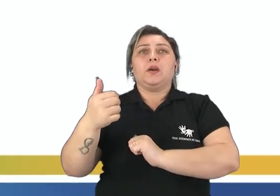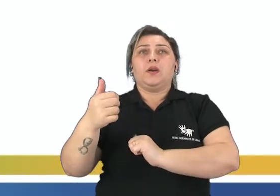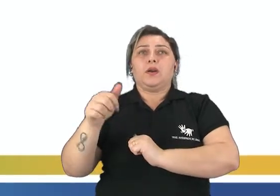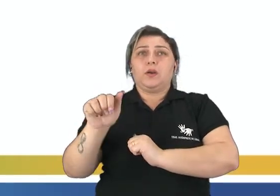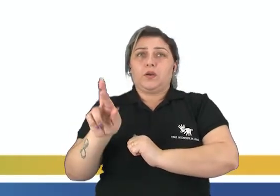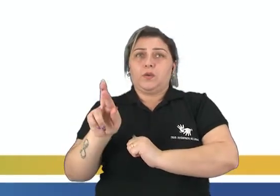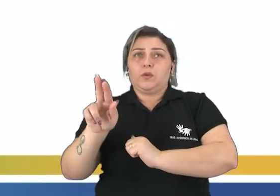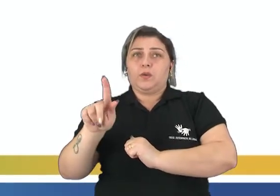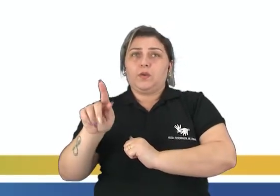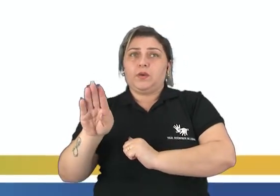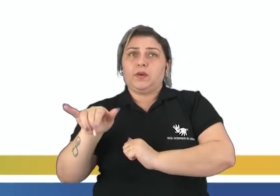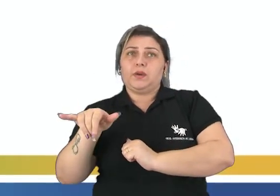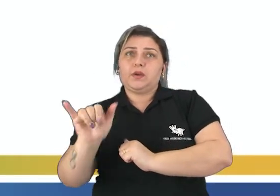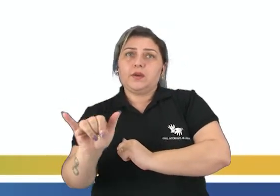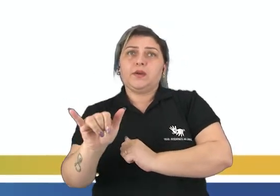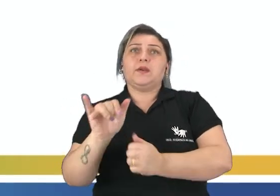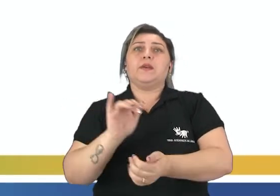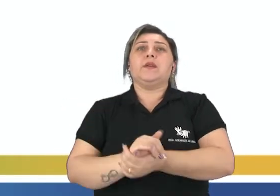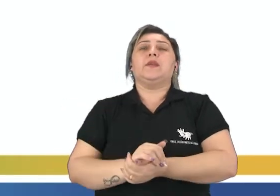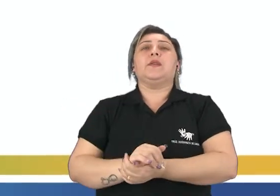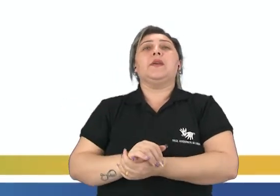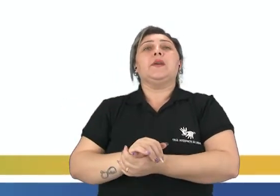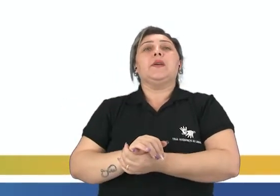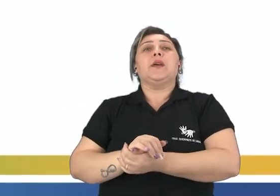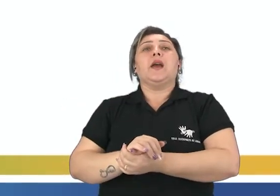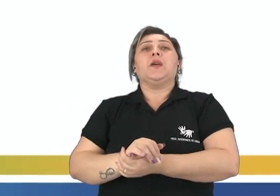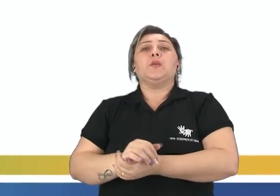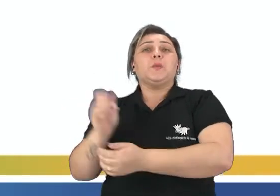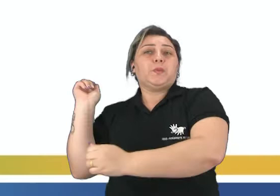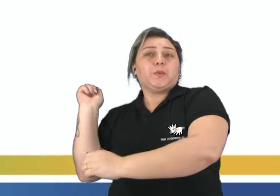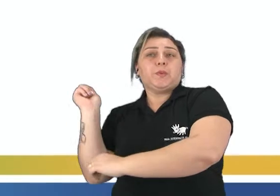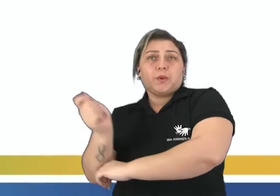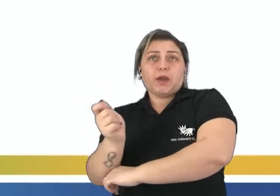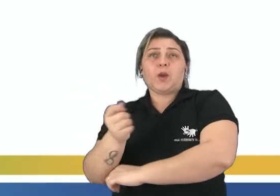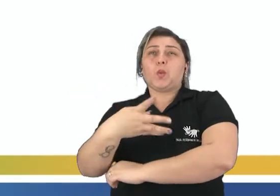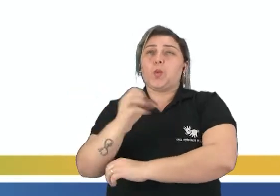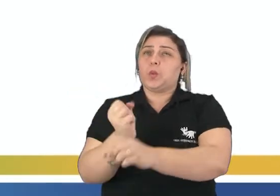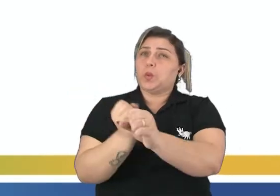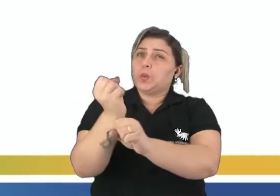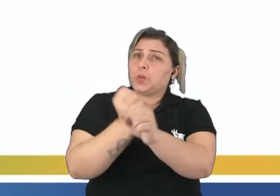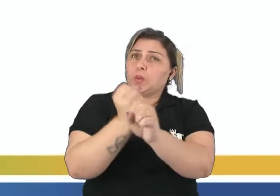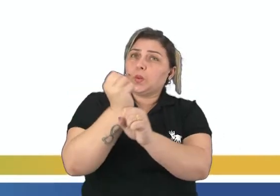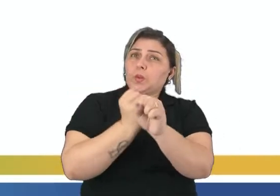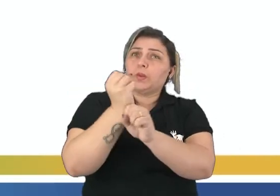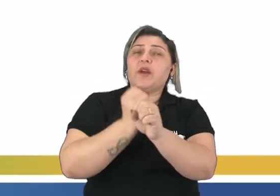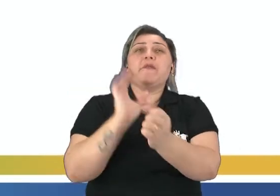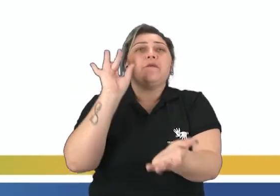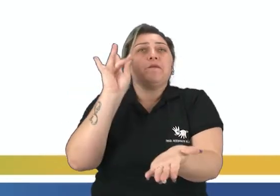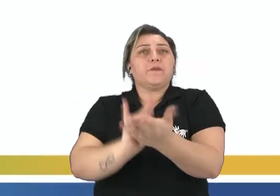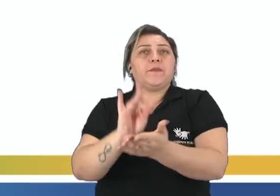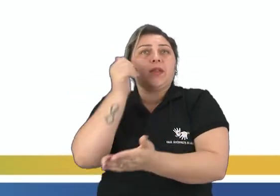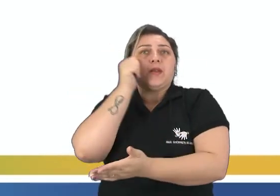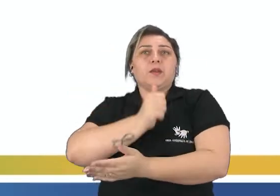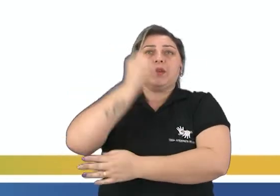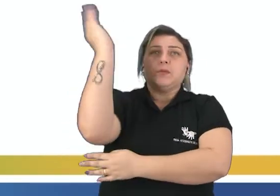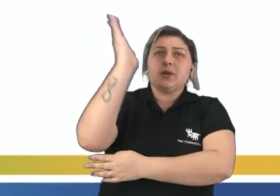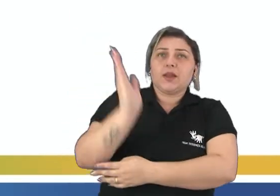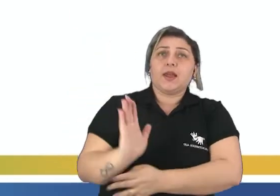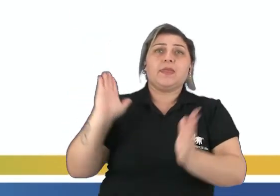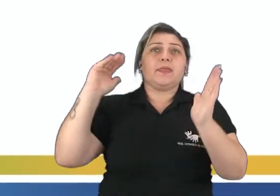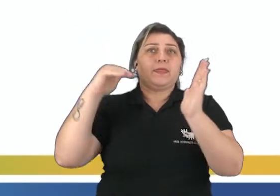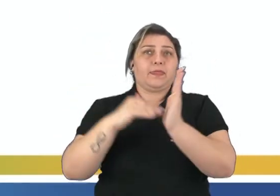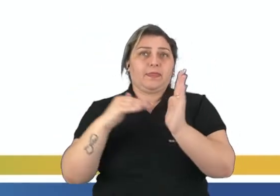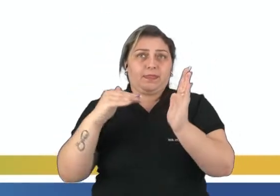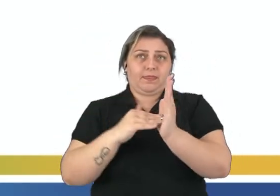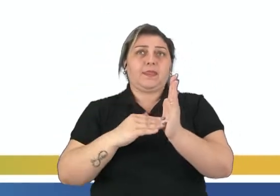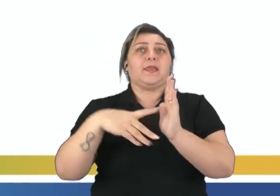rugby, halterofilismo e beisebol. E durante 40 anos, essa foi a realidade das mulheres brasileiras, até